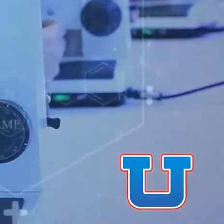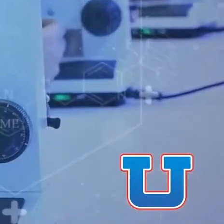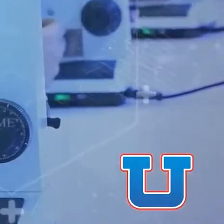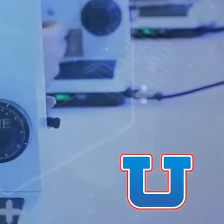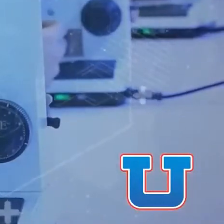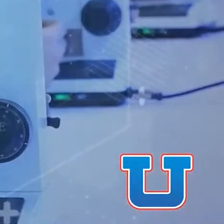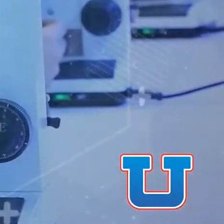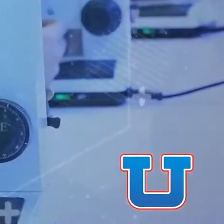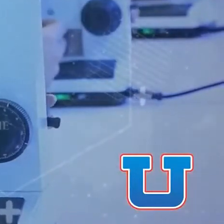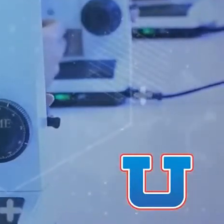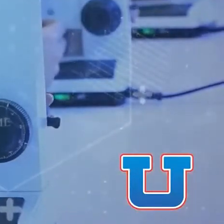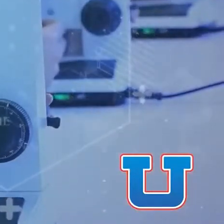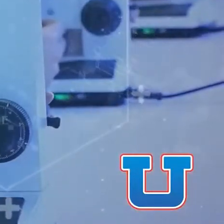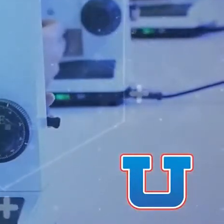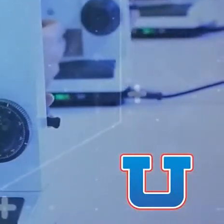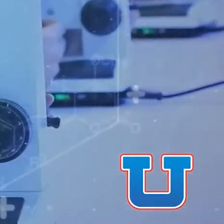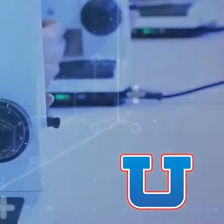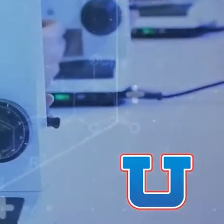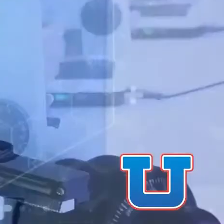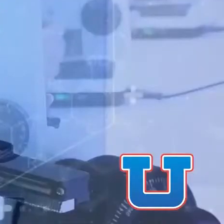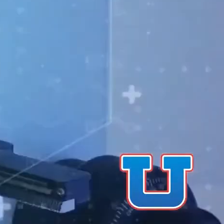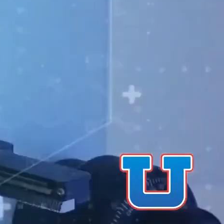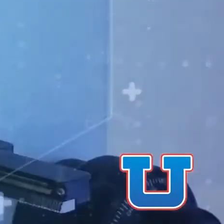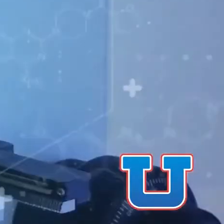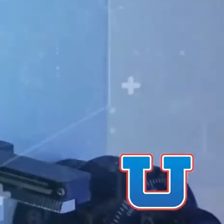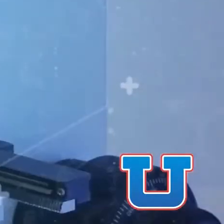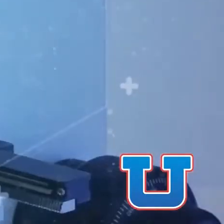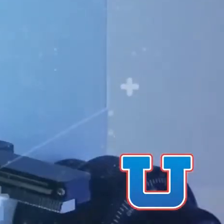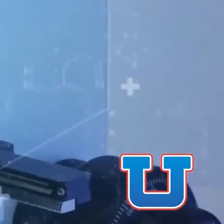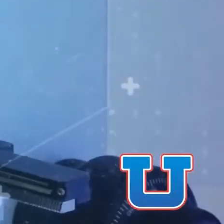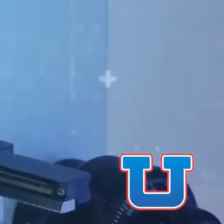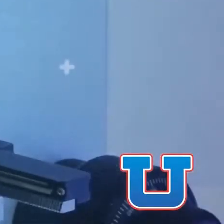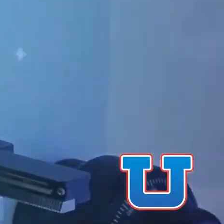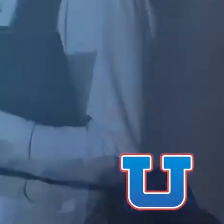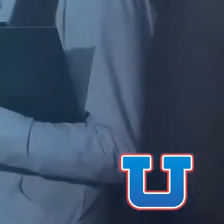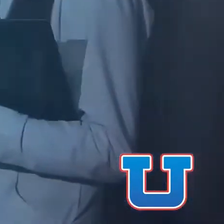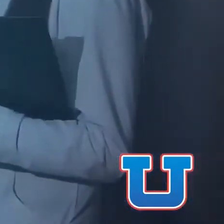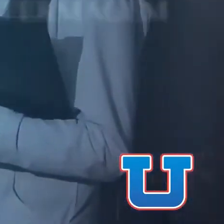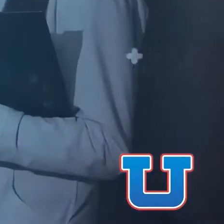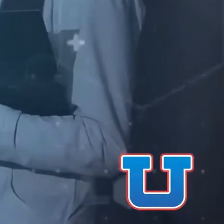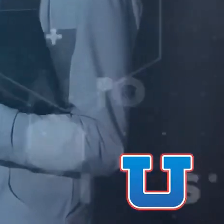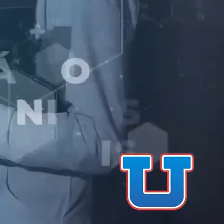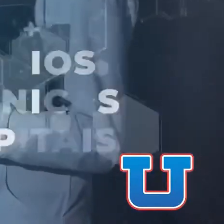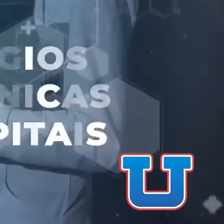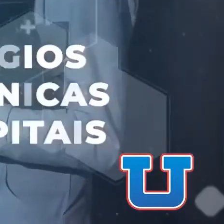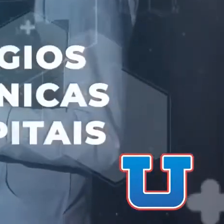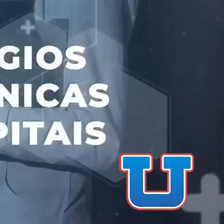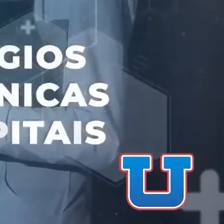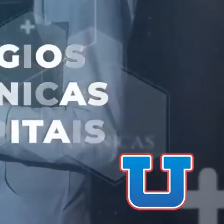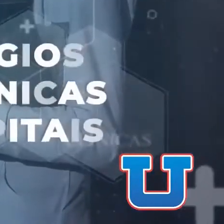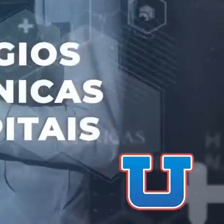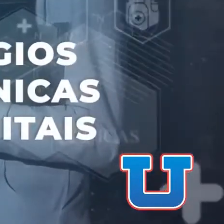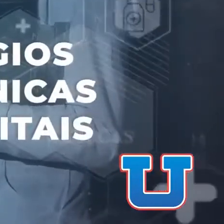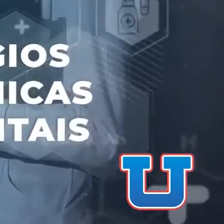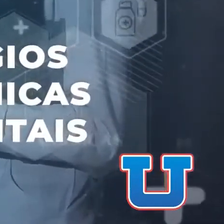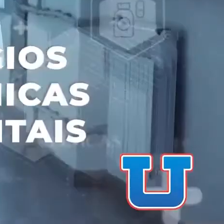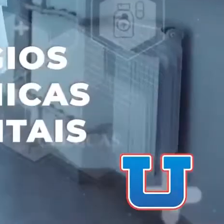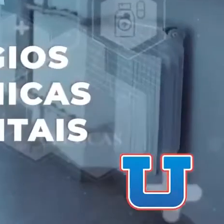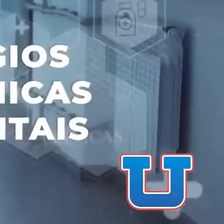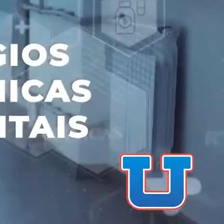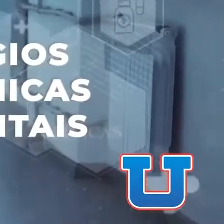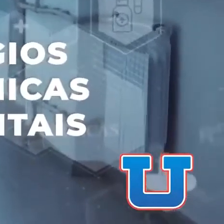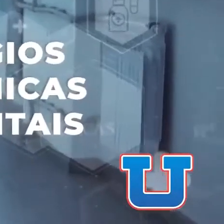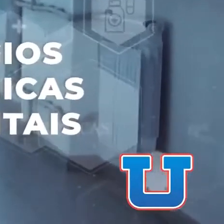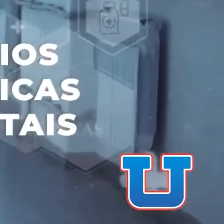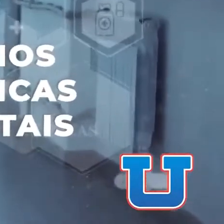com laboratórios de ponta para você pôr em prática os conhecimentos adquiridos em sala de aula e estágios em clínicas e hospitais. Não